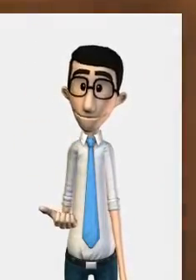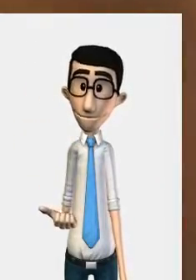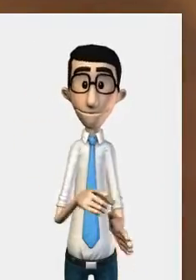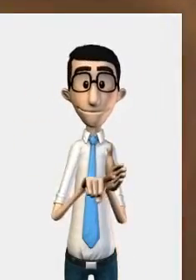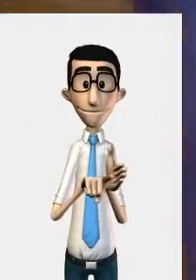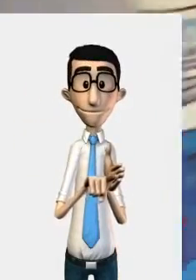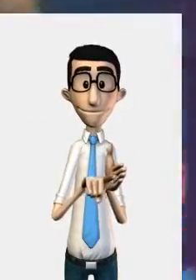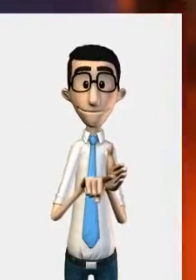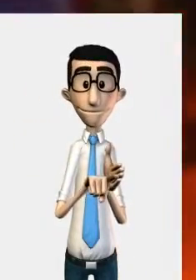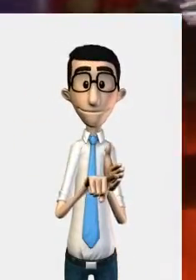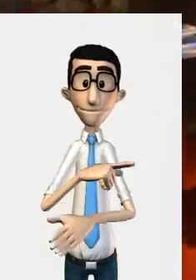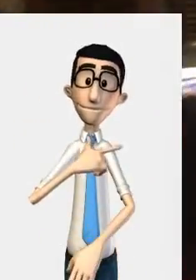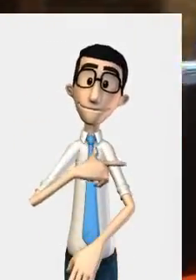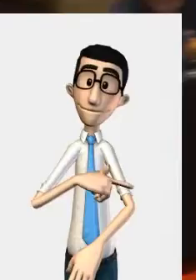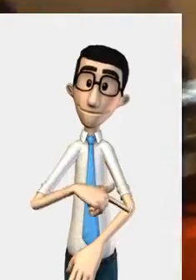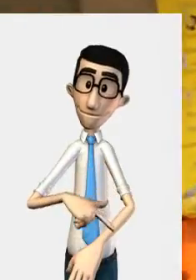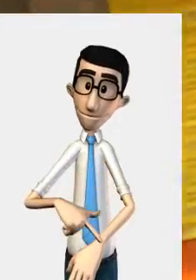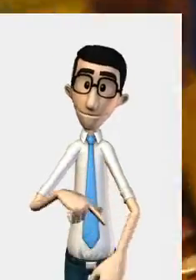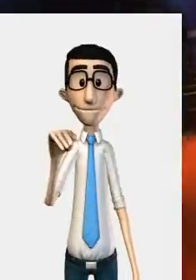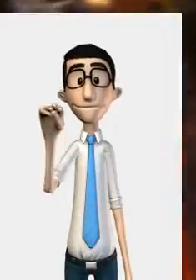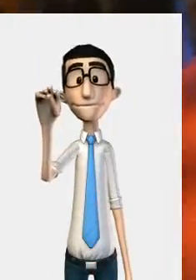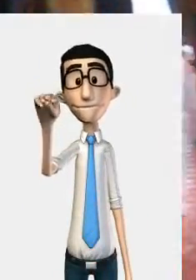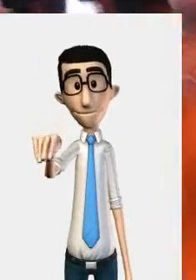cada ação é um universo de detalhes.